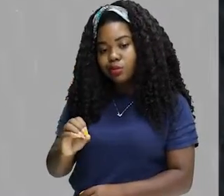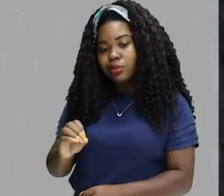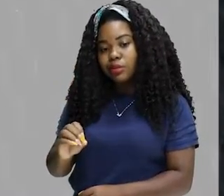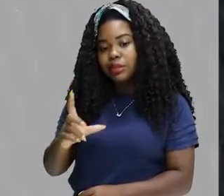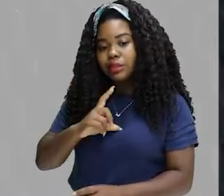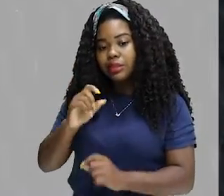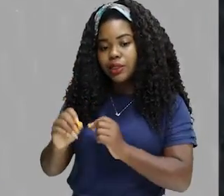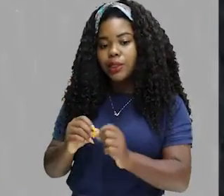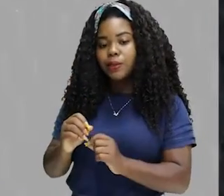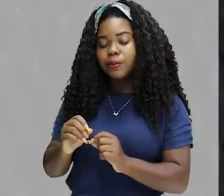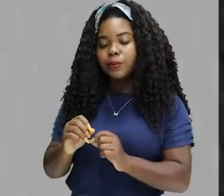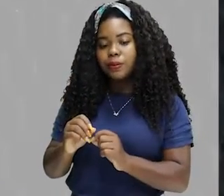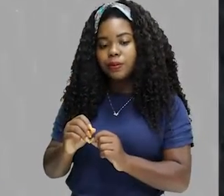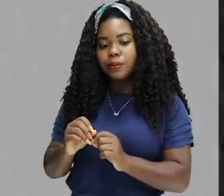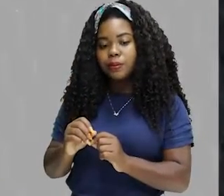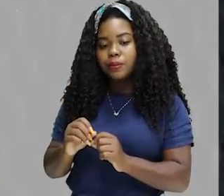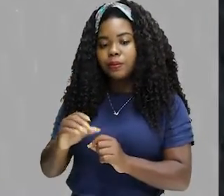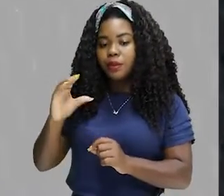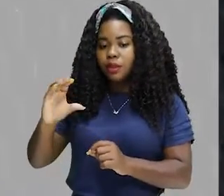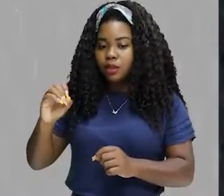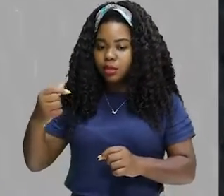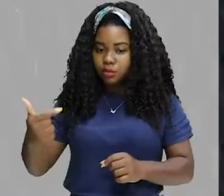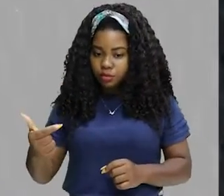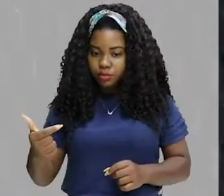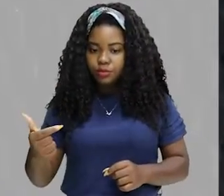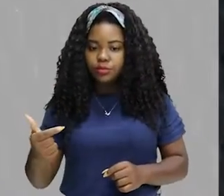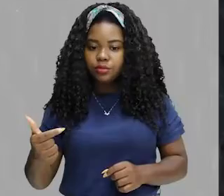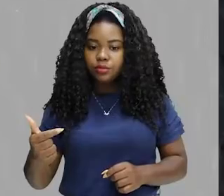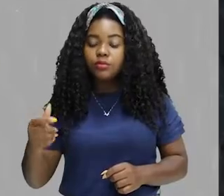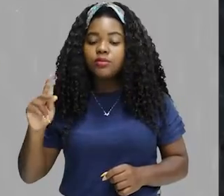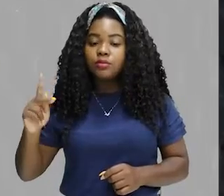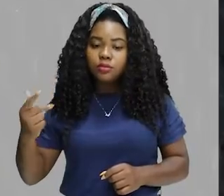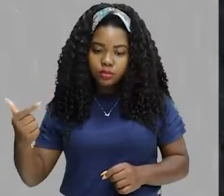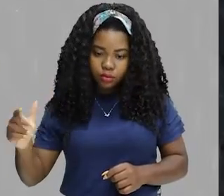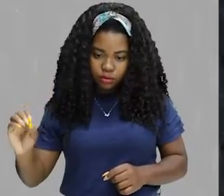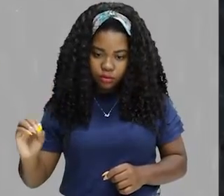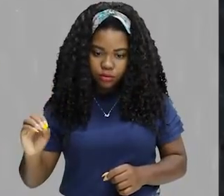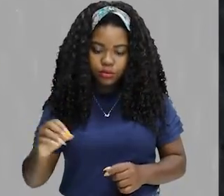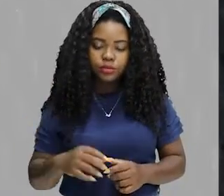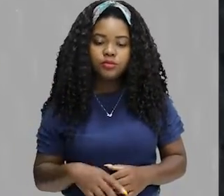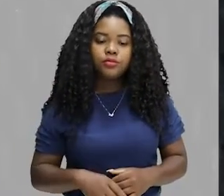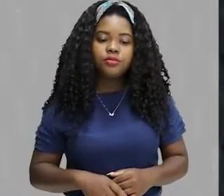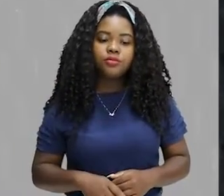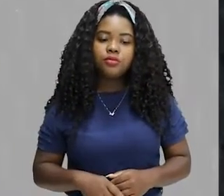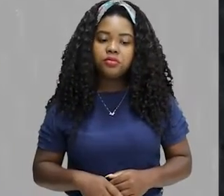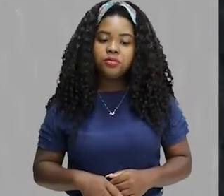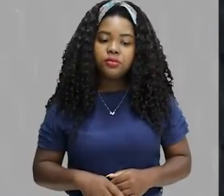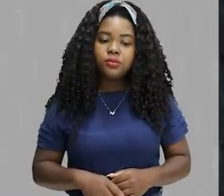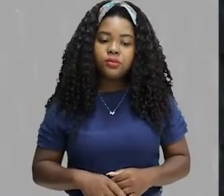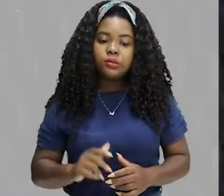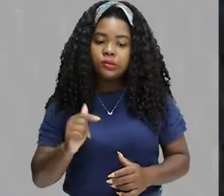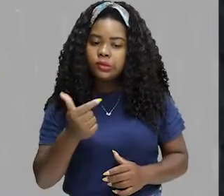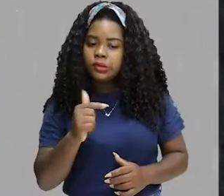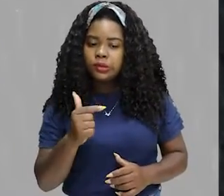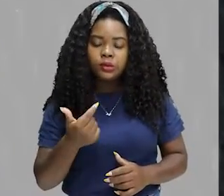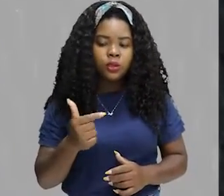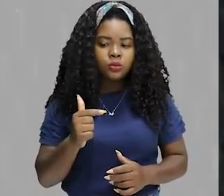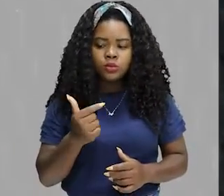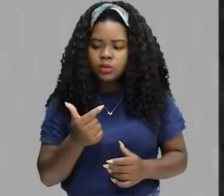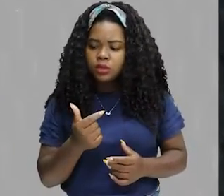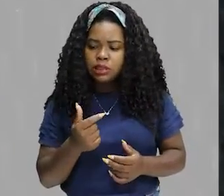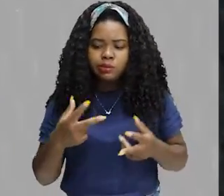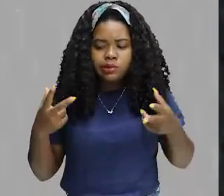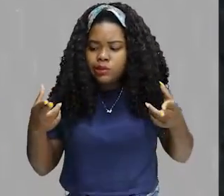de oxigênio e 2 átomos de hidrogênio. Nós não temos as mesmas